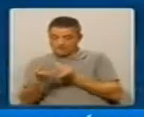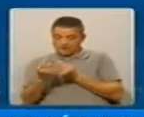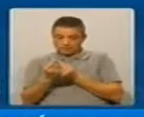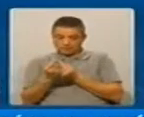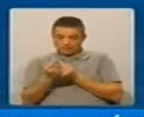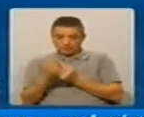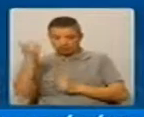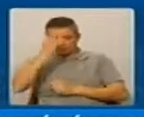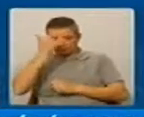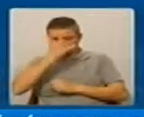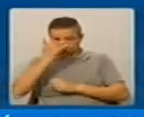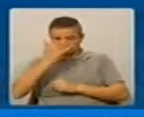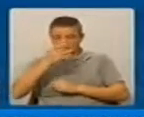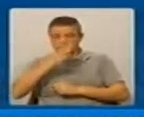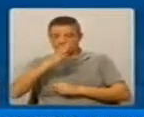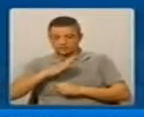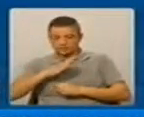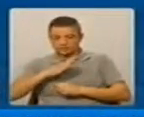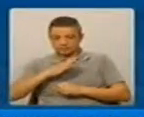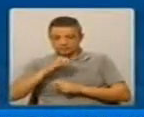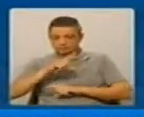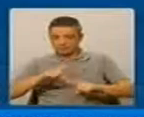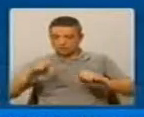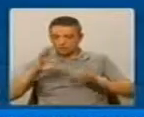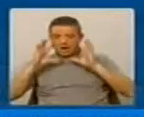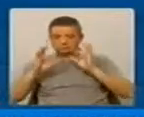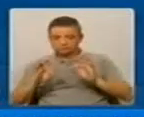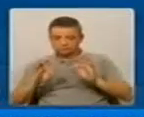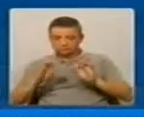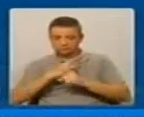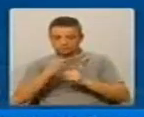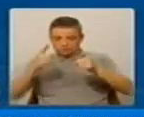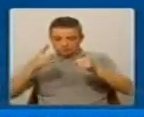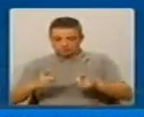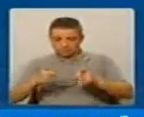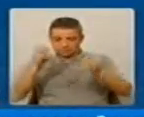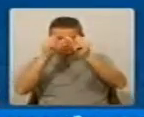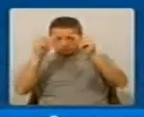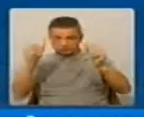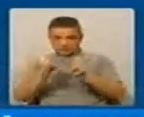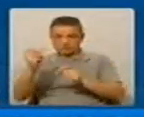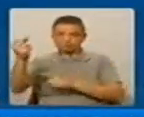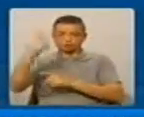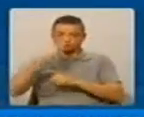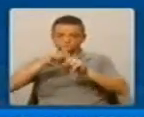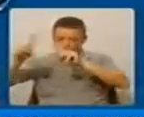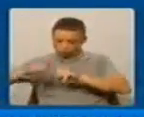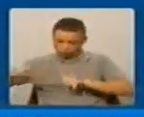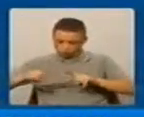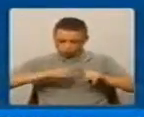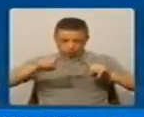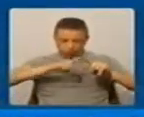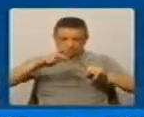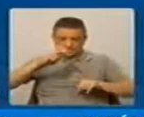que agora foi feita, diz-nos precisamente que se calhar não é bem assim. É que no início da formação do Sistema Solar houve todo um conjunto de asteroides que estavam